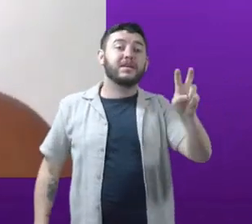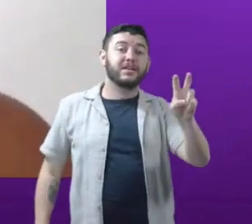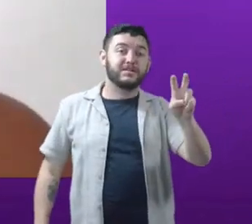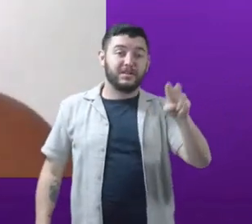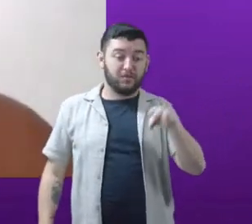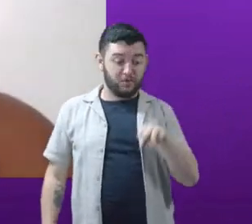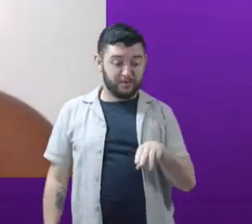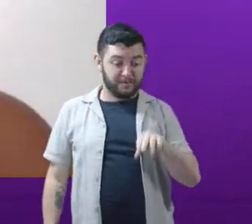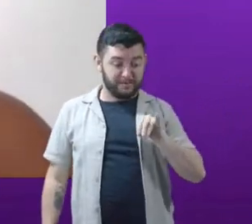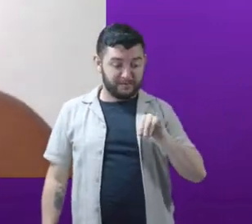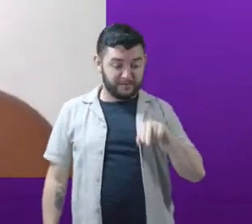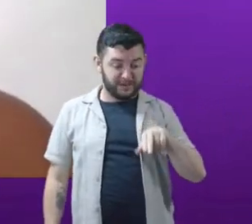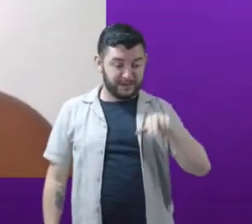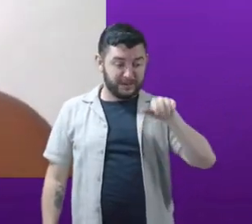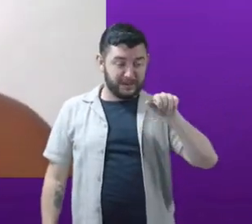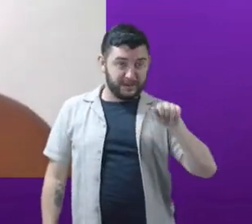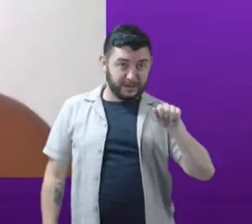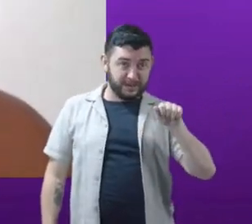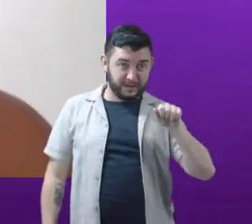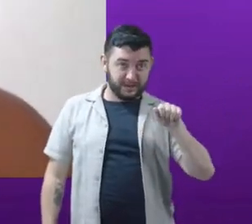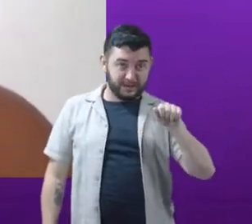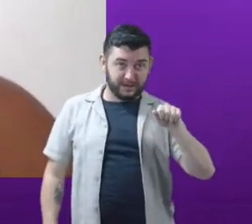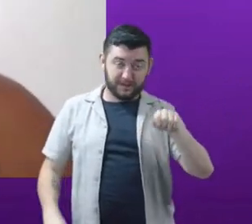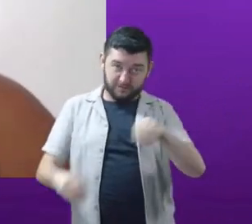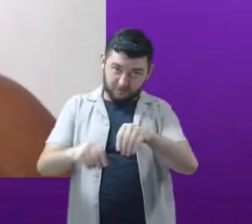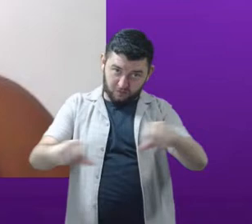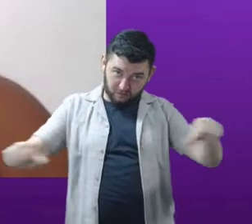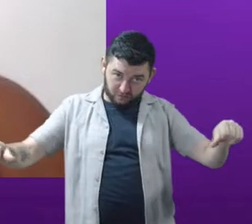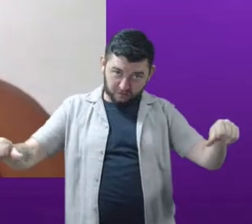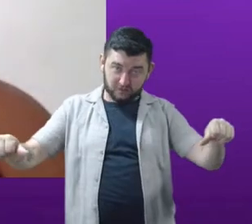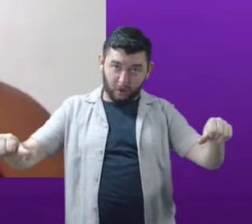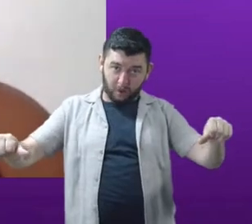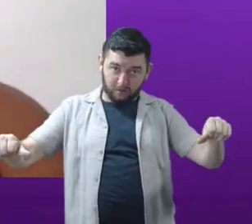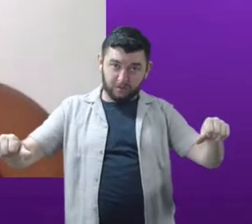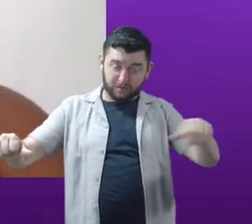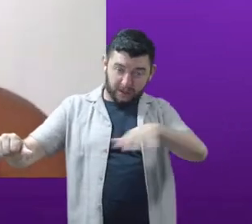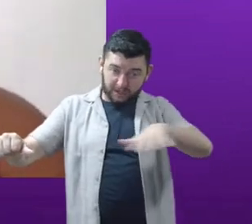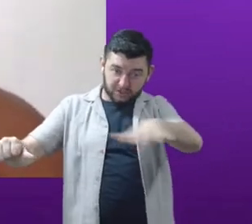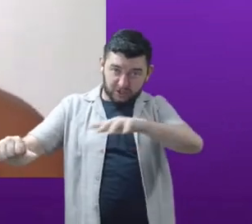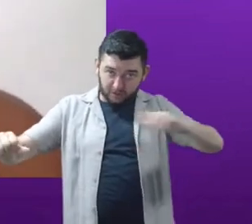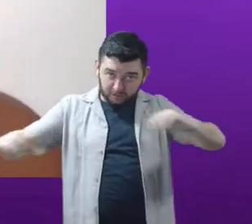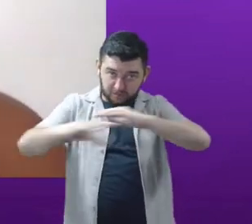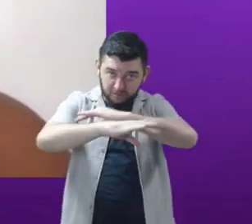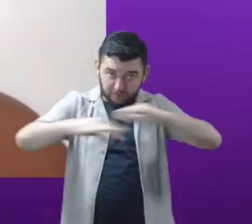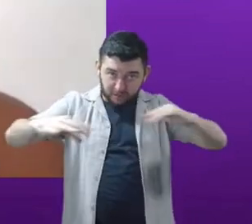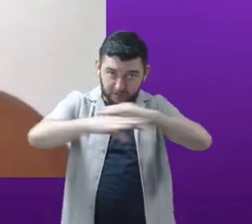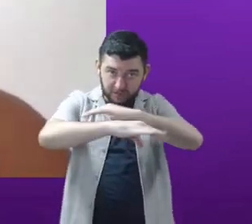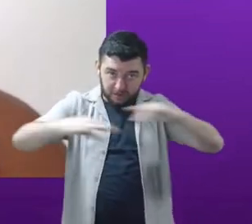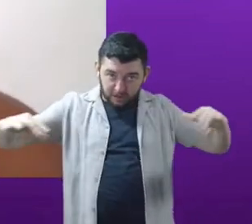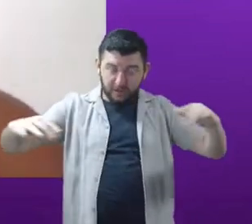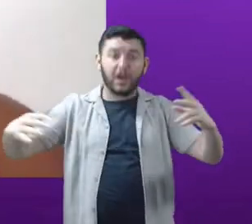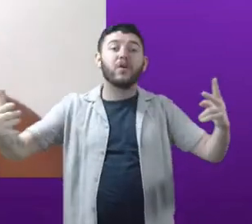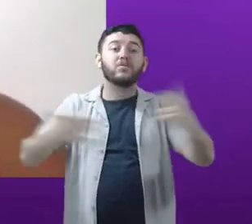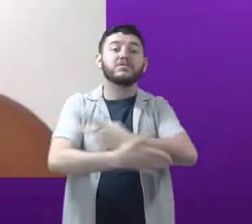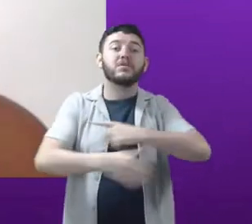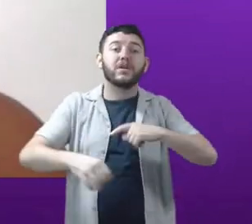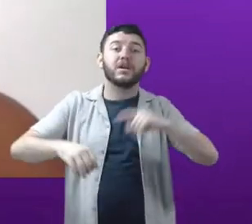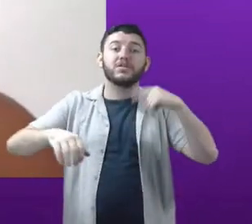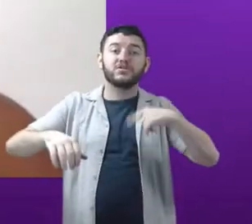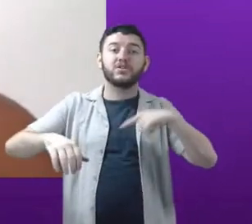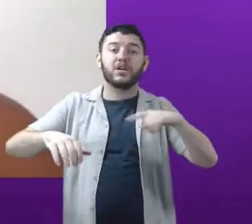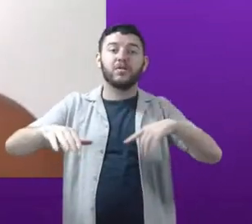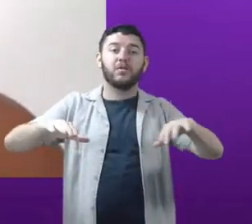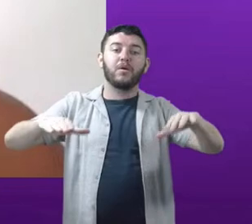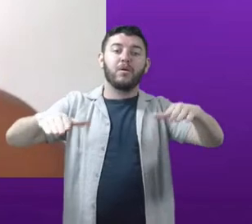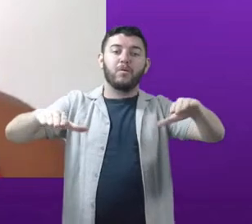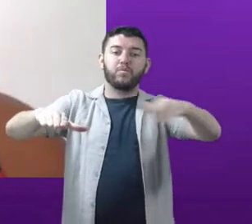Algumas dessas minas já começavam a ruir, né? E com isso, né, havia uma instabilidade e por isso que